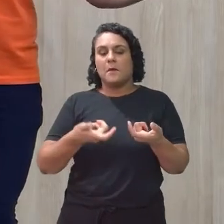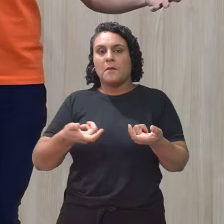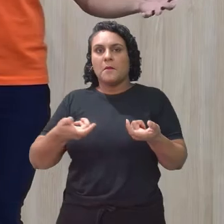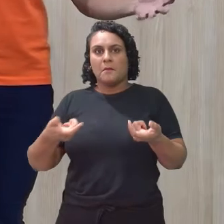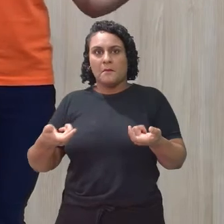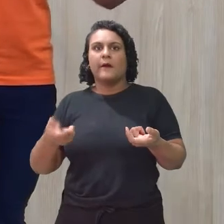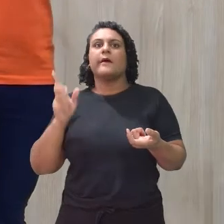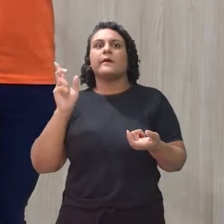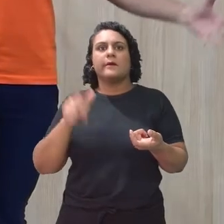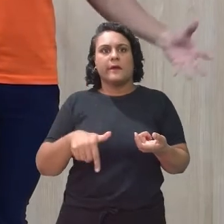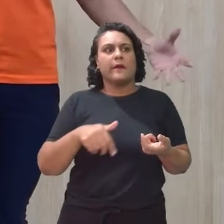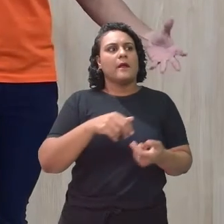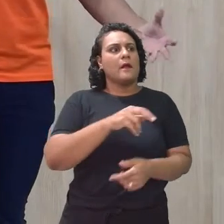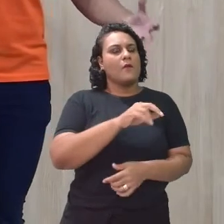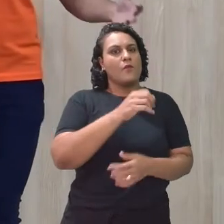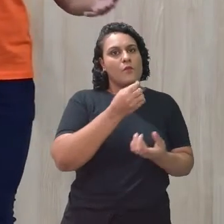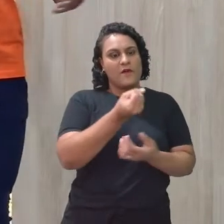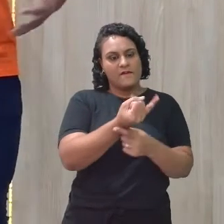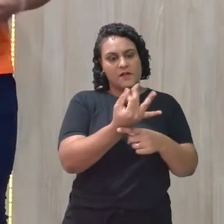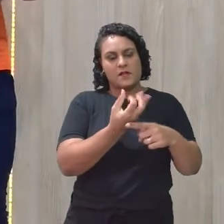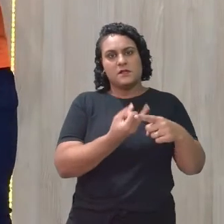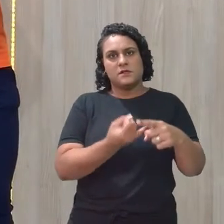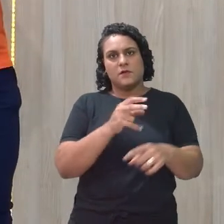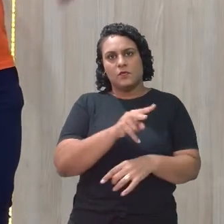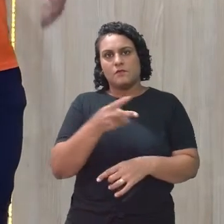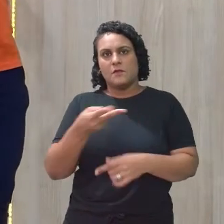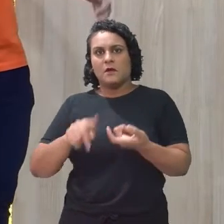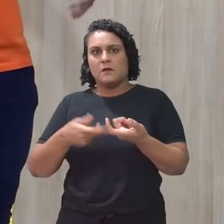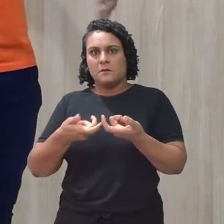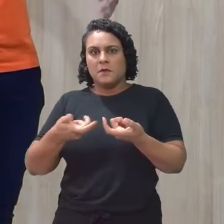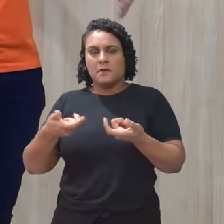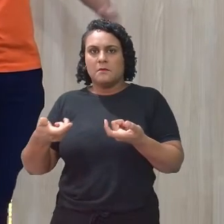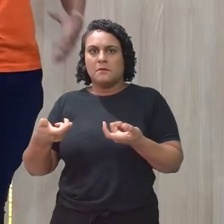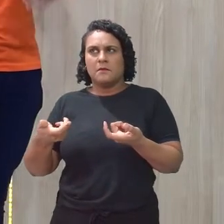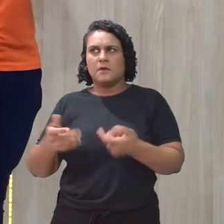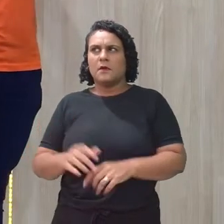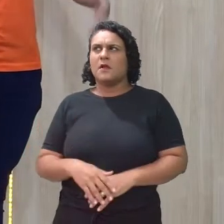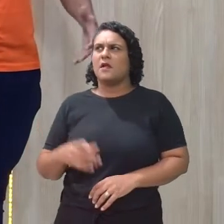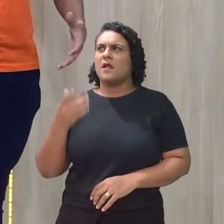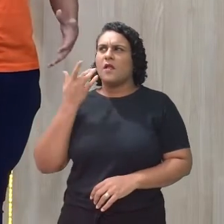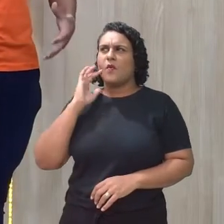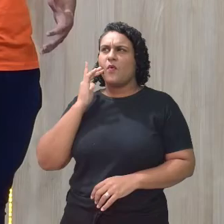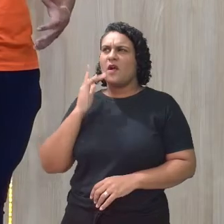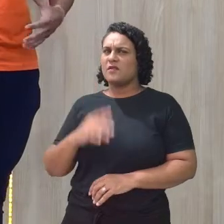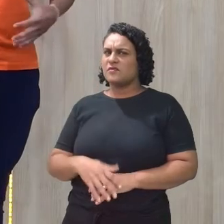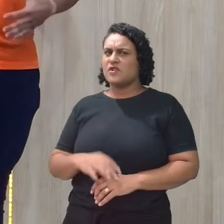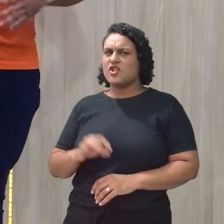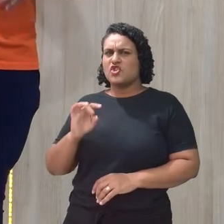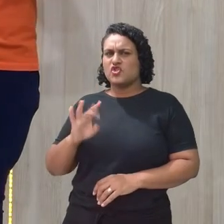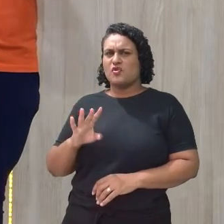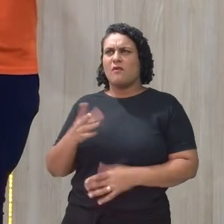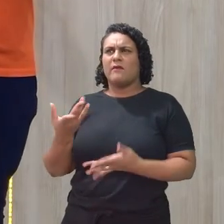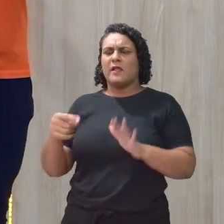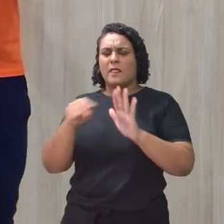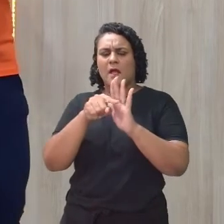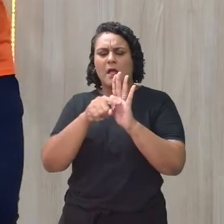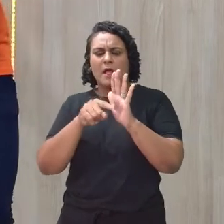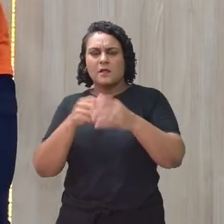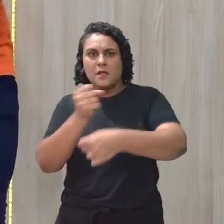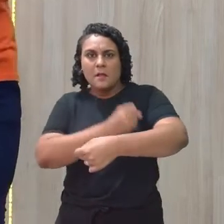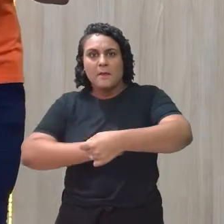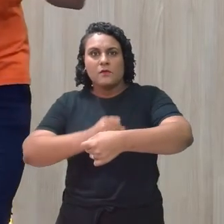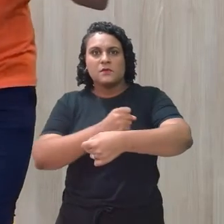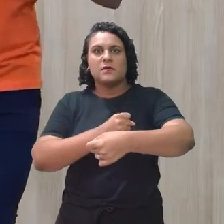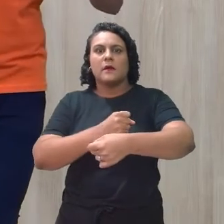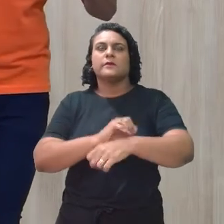vem de uma fração. Eu acho que o único lugar que a gente vê fração realmente é nas receitas de bolo, né, Tiago? Onde tem lá uma